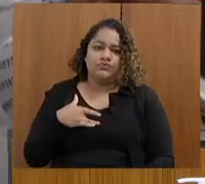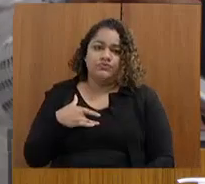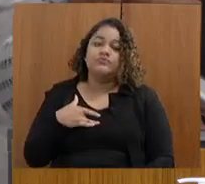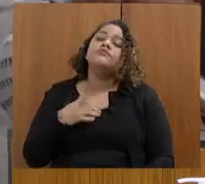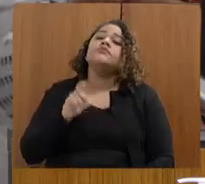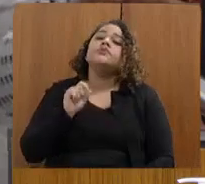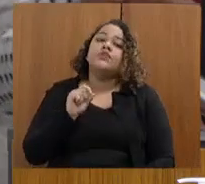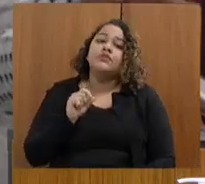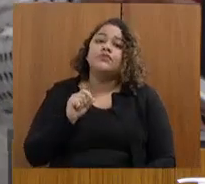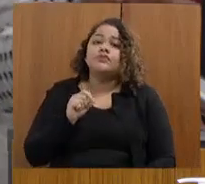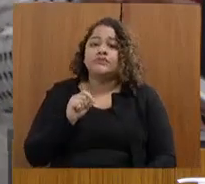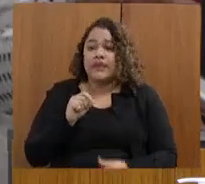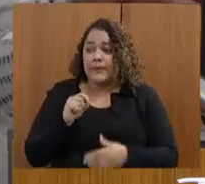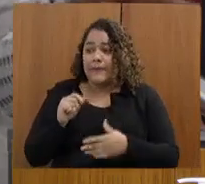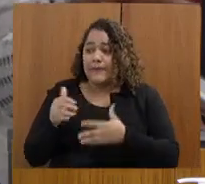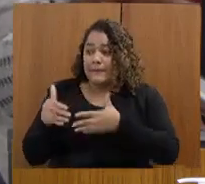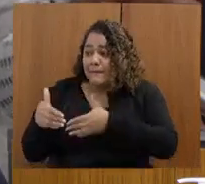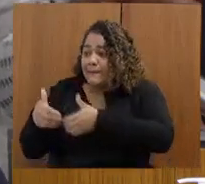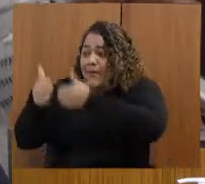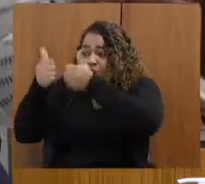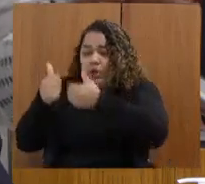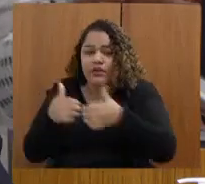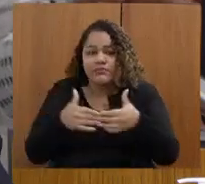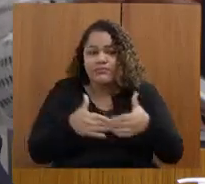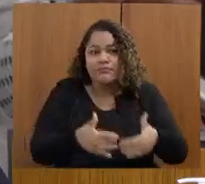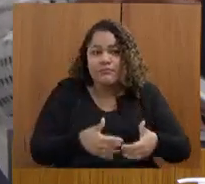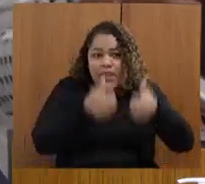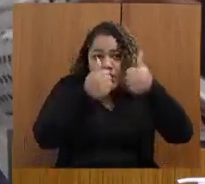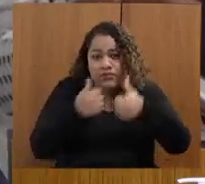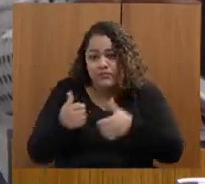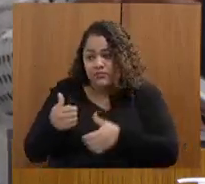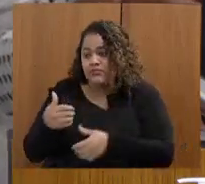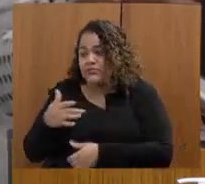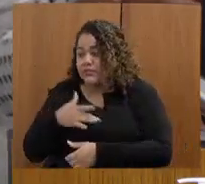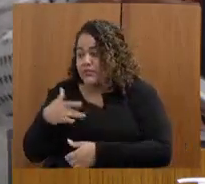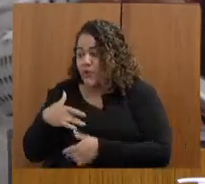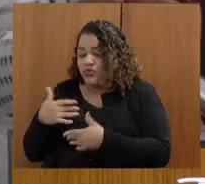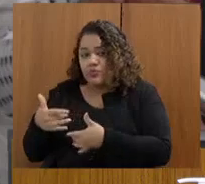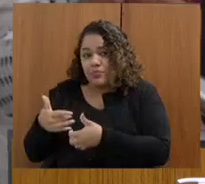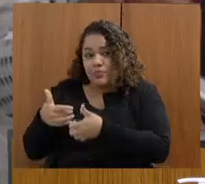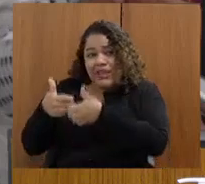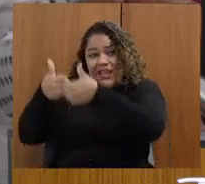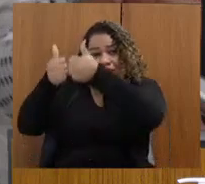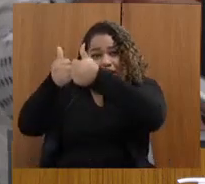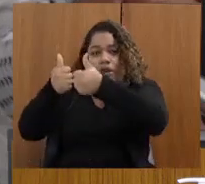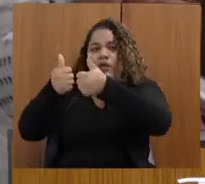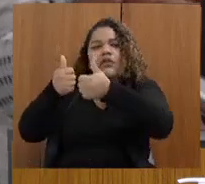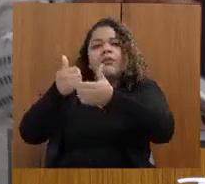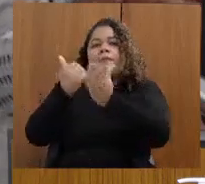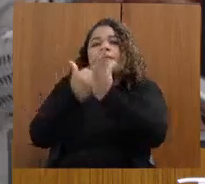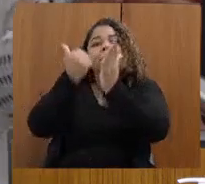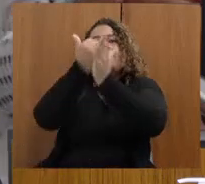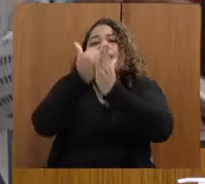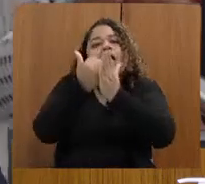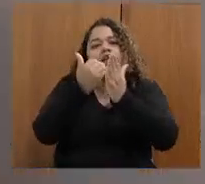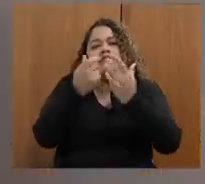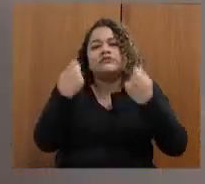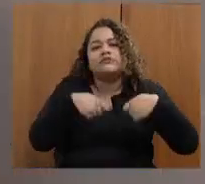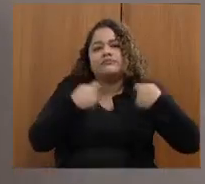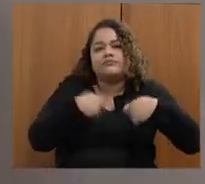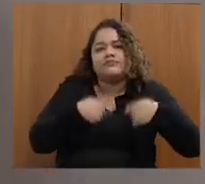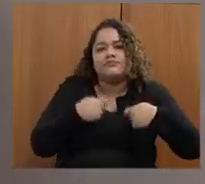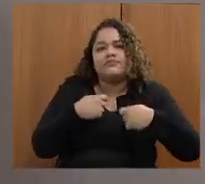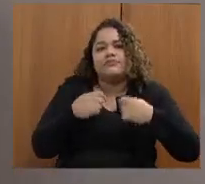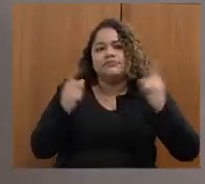mais você melhora a qualidade da saúde pública maiores são as demandas porque as pessoas que procuram